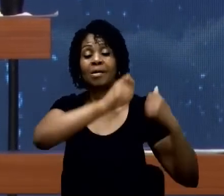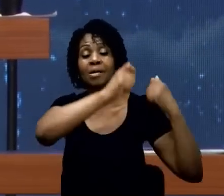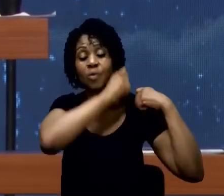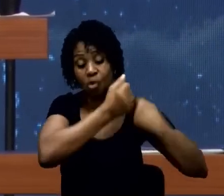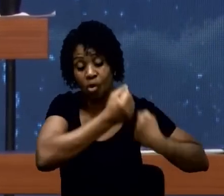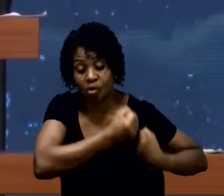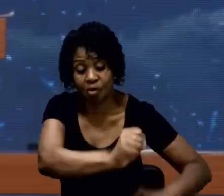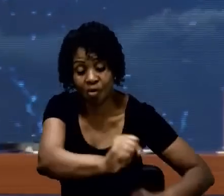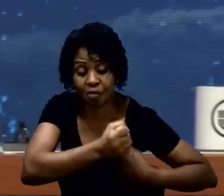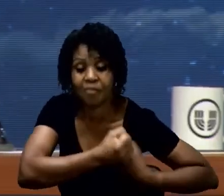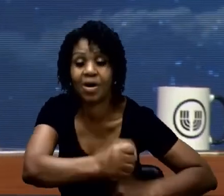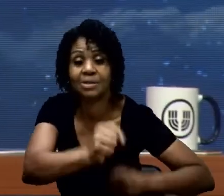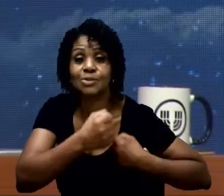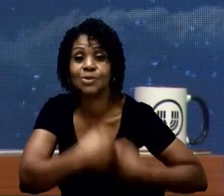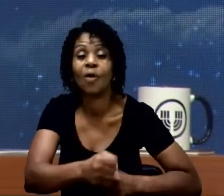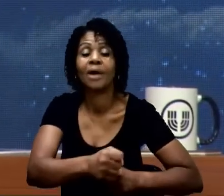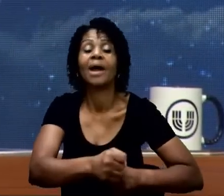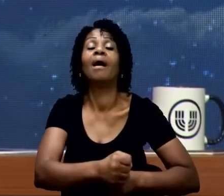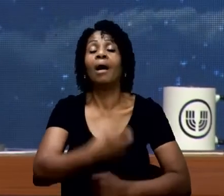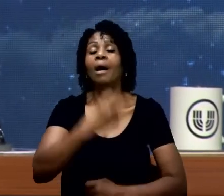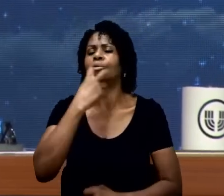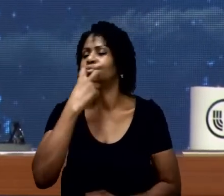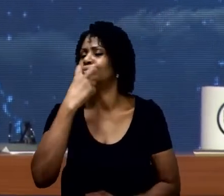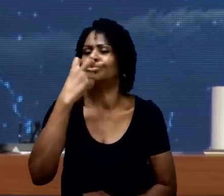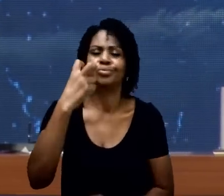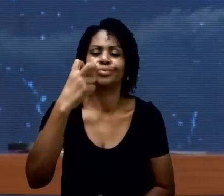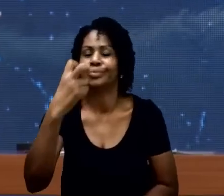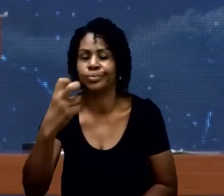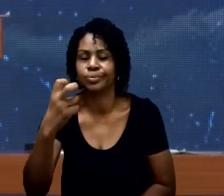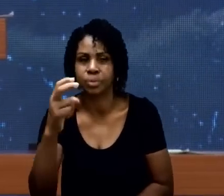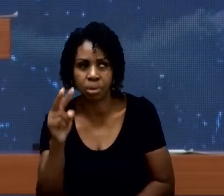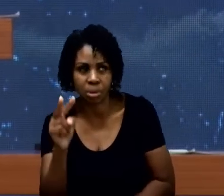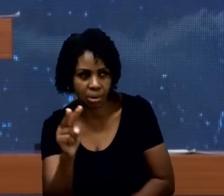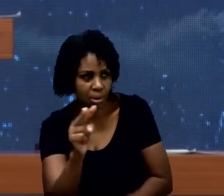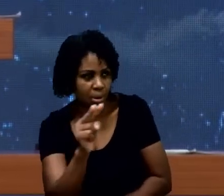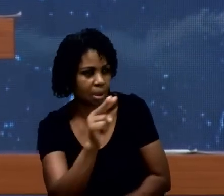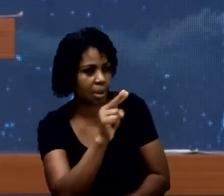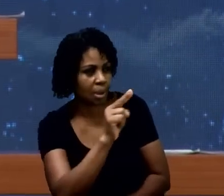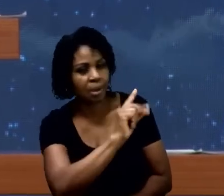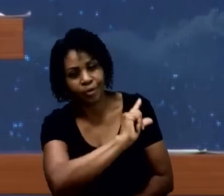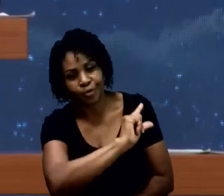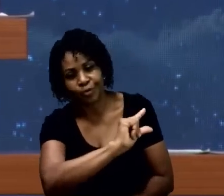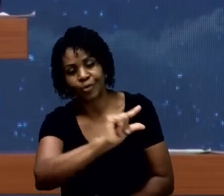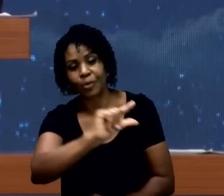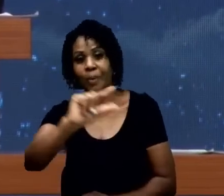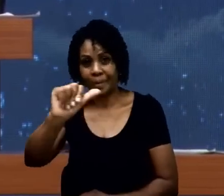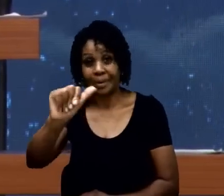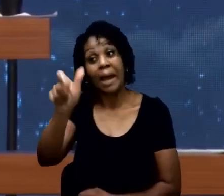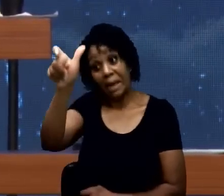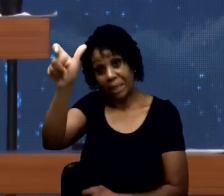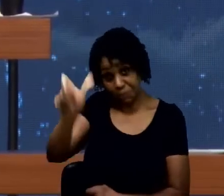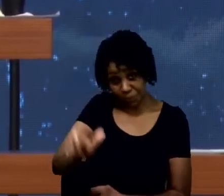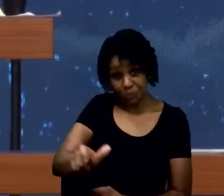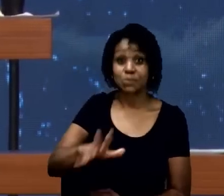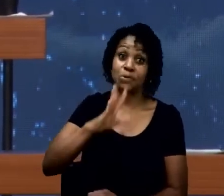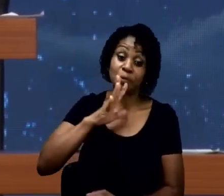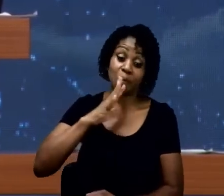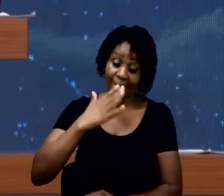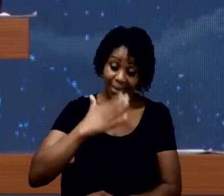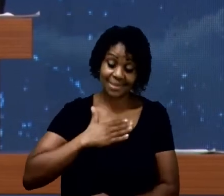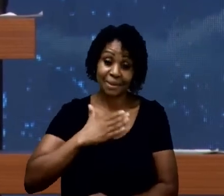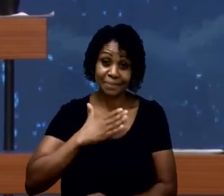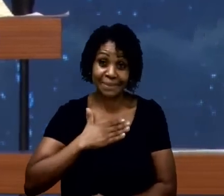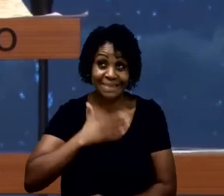Entra dentro do meu vídeo e quando eu vi, foi embora. E aí, todo mundo que me conhece lá em casa, fala,